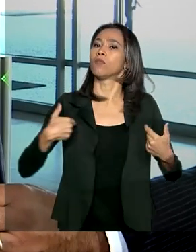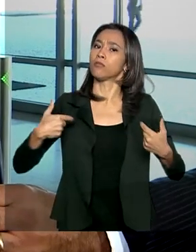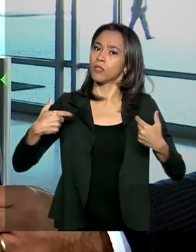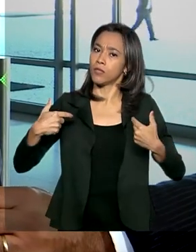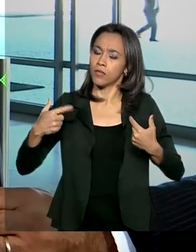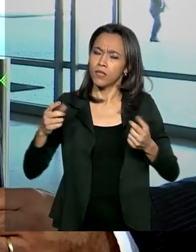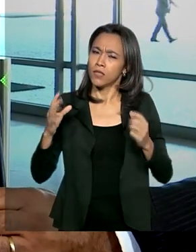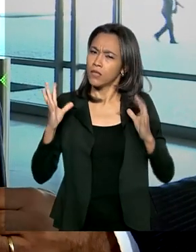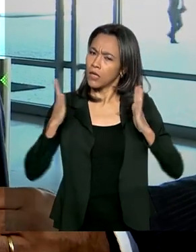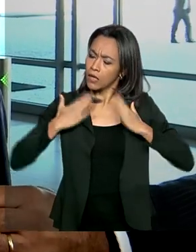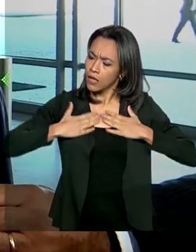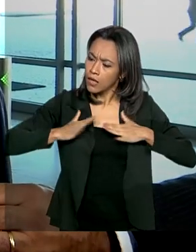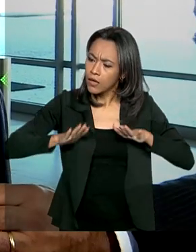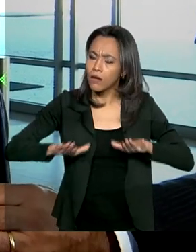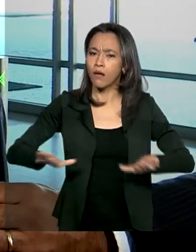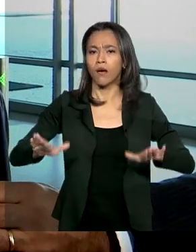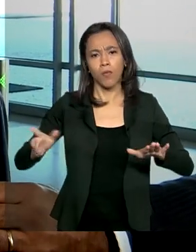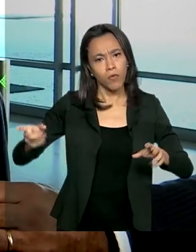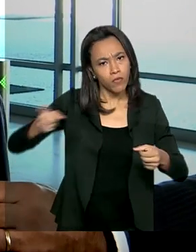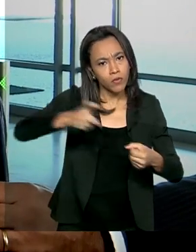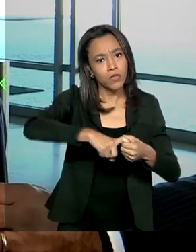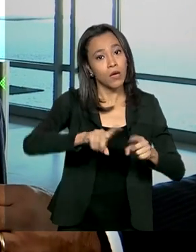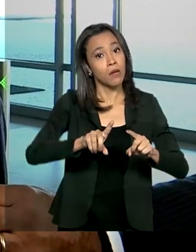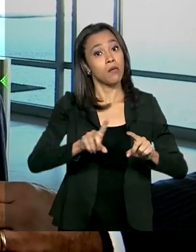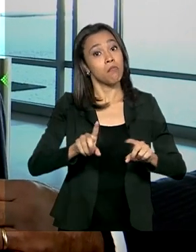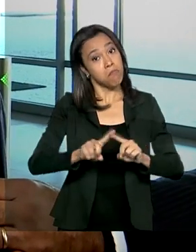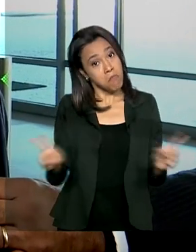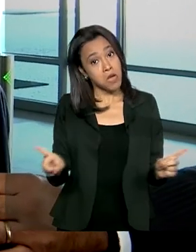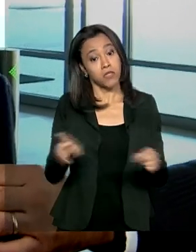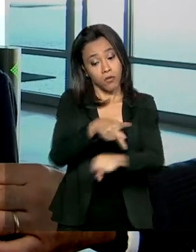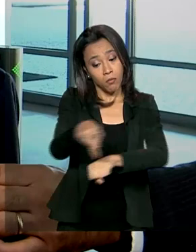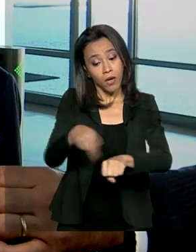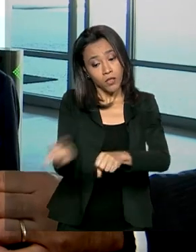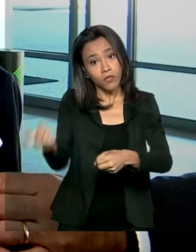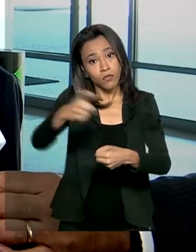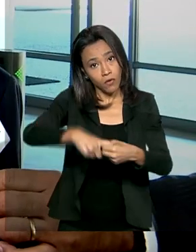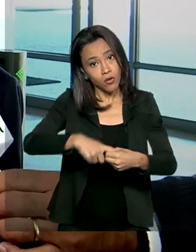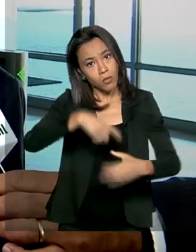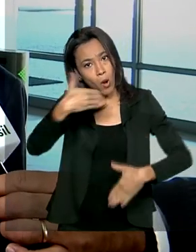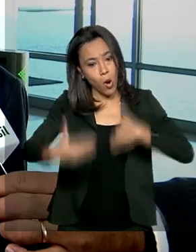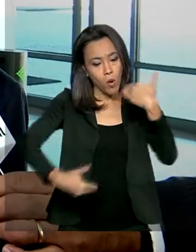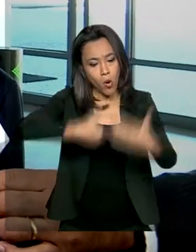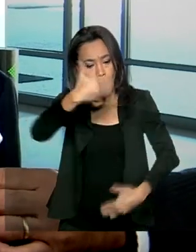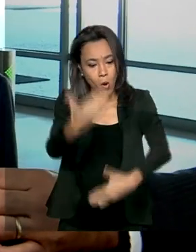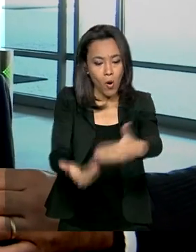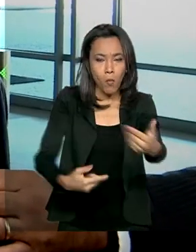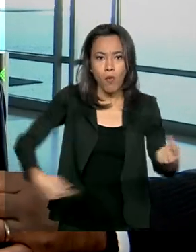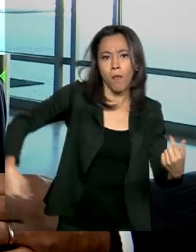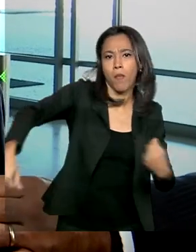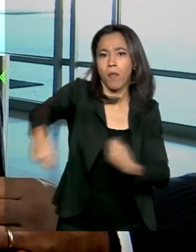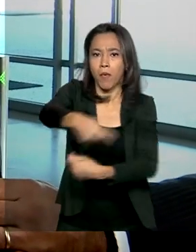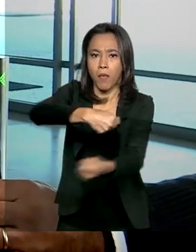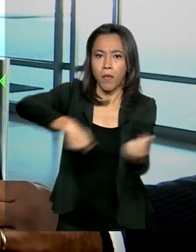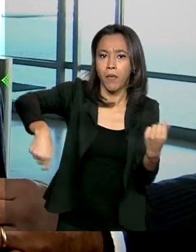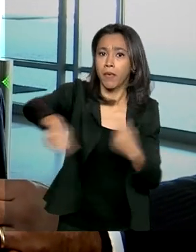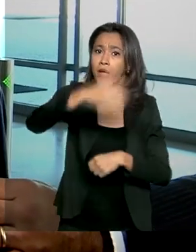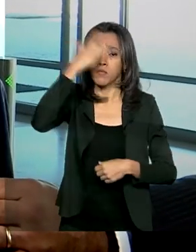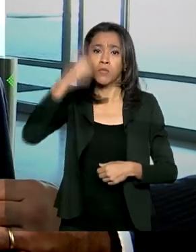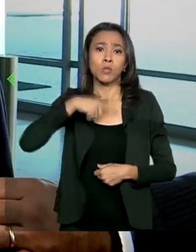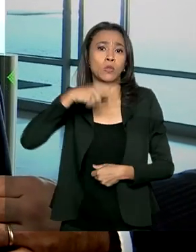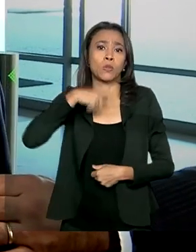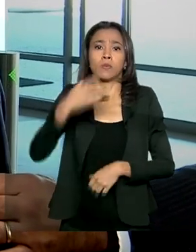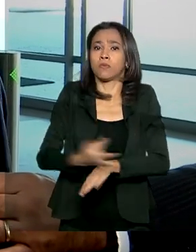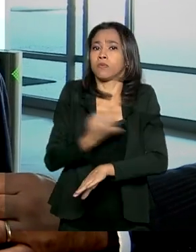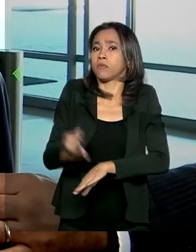tranquila, mas que o país volte a funcionar normalmente, porque as pessoas não vão aguentar ficar também sem